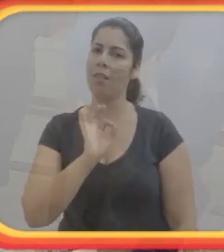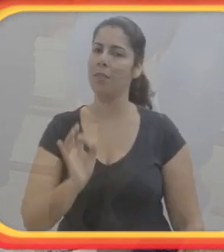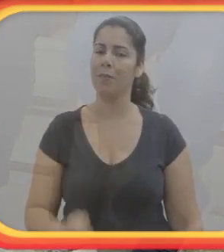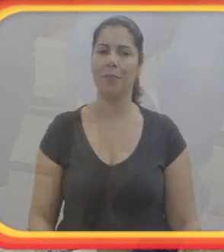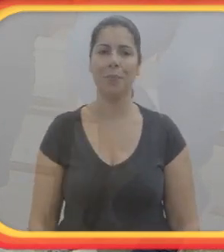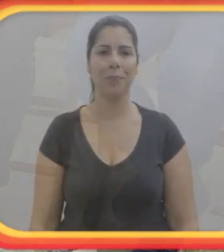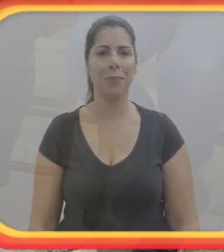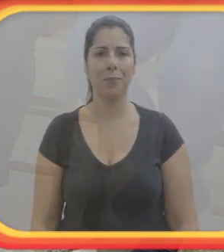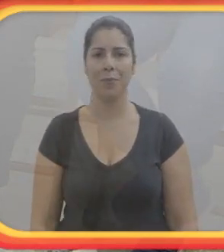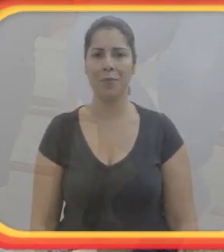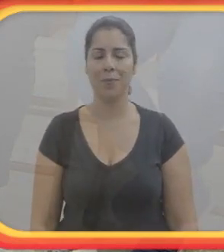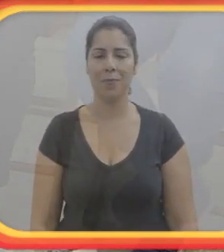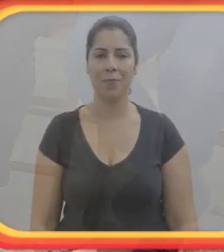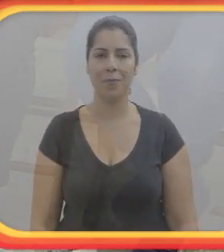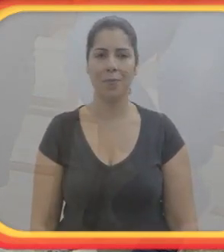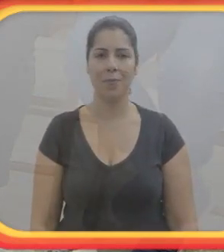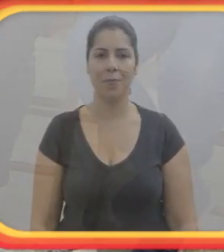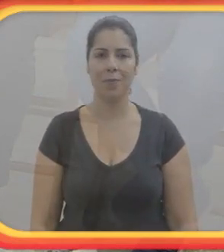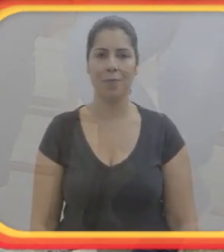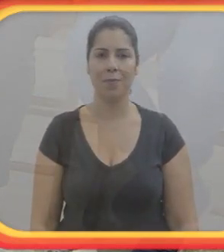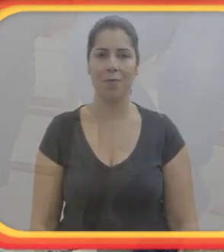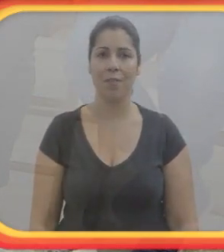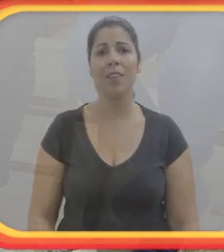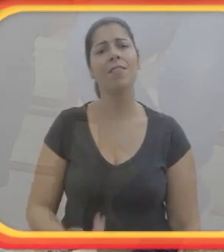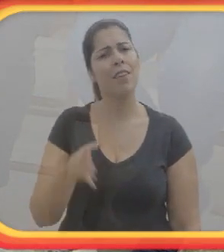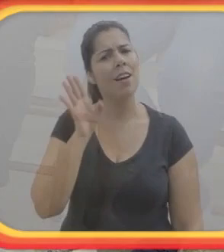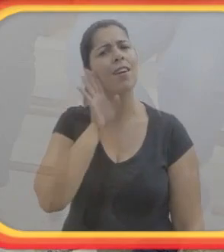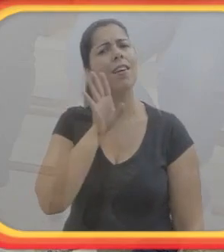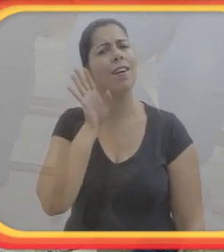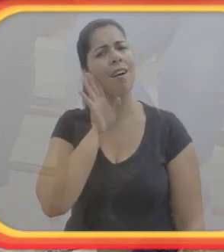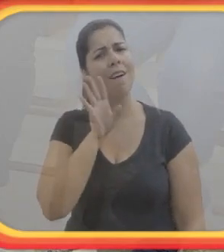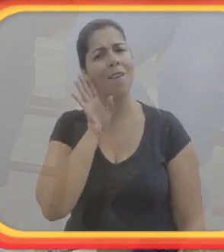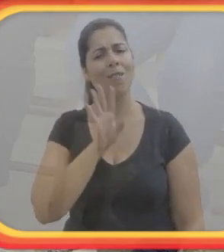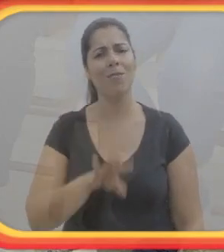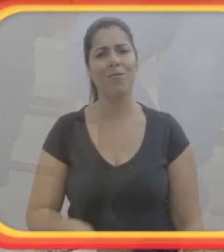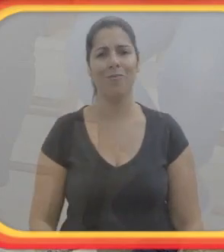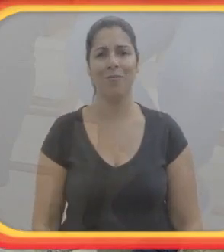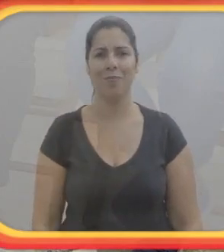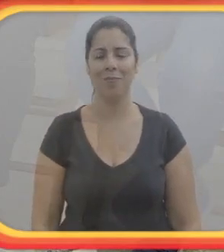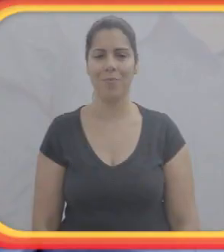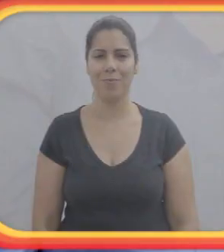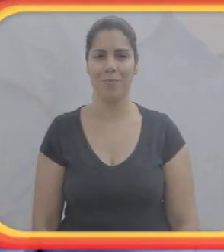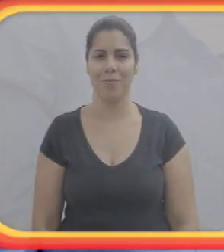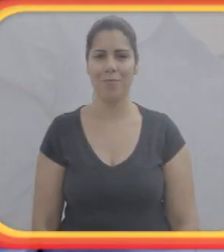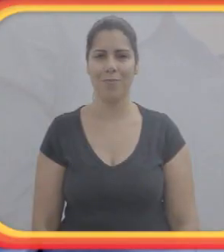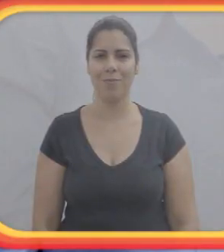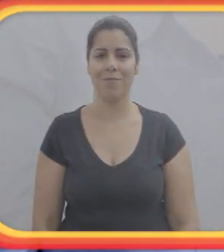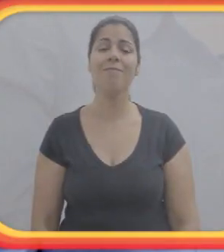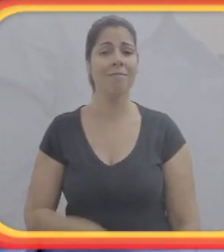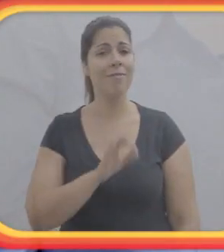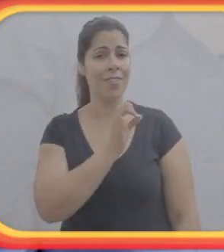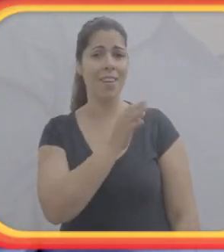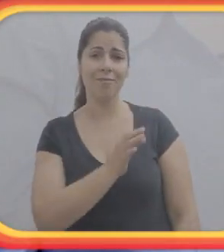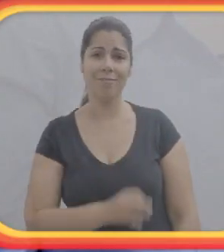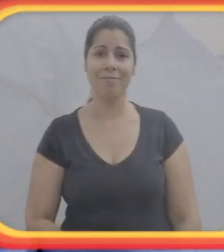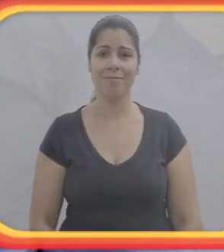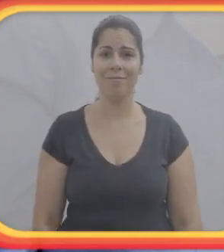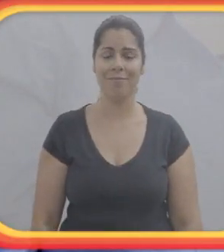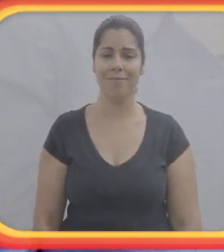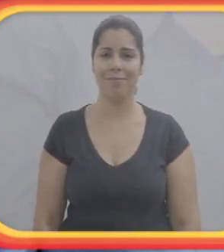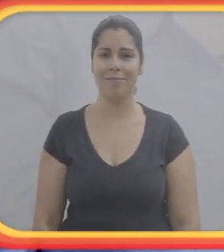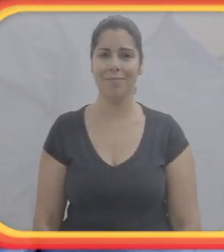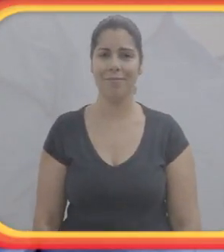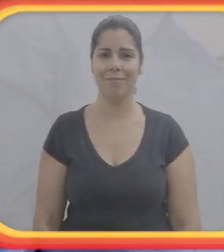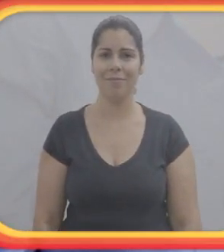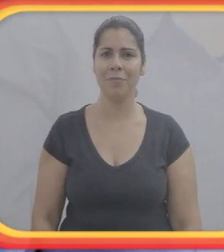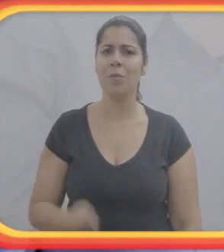está dentro do espectro do autismo? Não, ainda não. Seria bacana, né? É. O que você acha, Luiz Fernando? Eu acho ótimo. O ideal é que a gente escreva